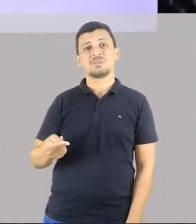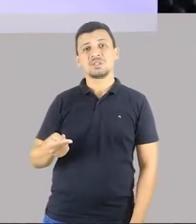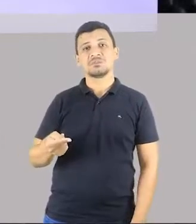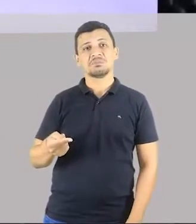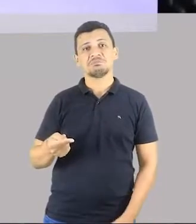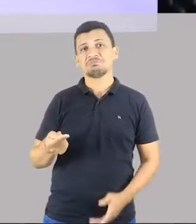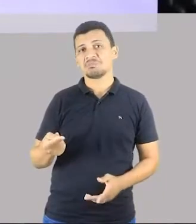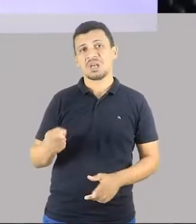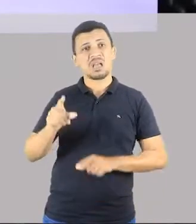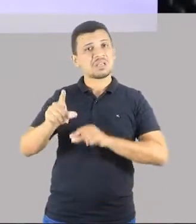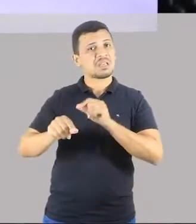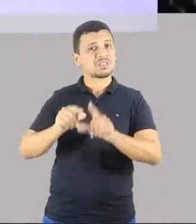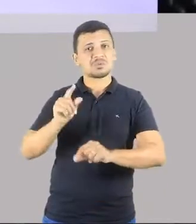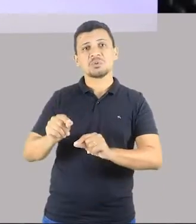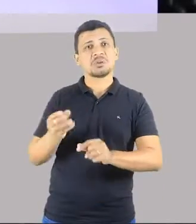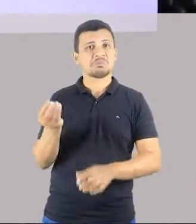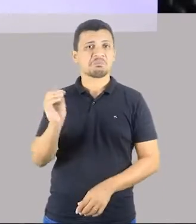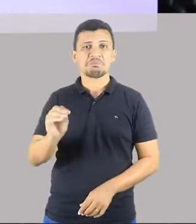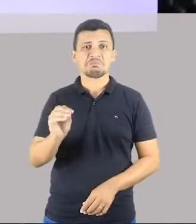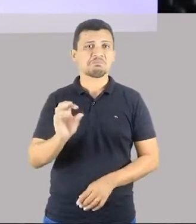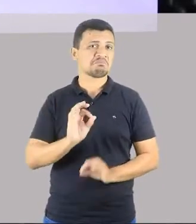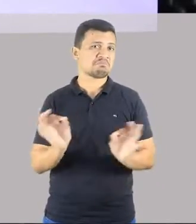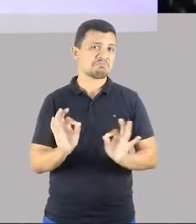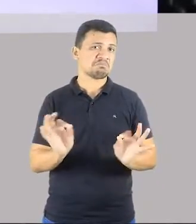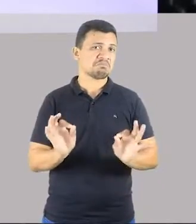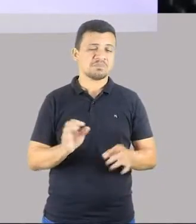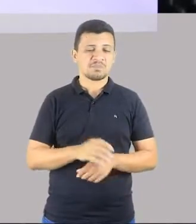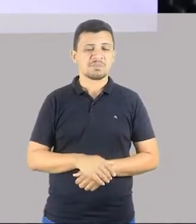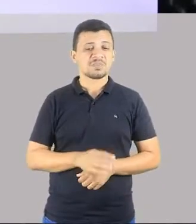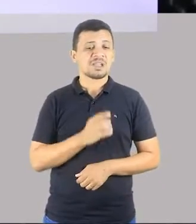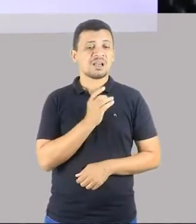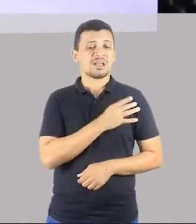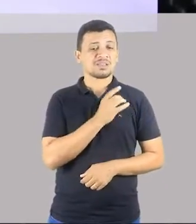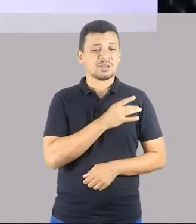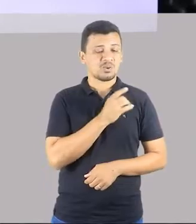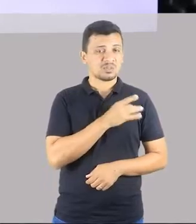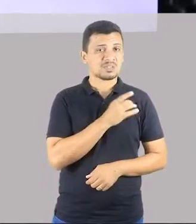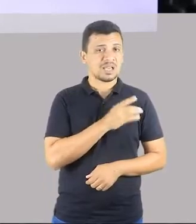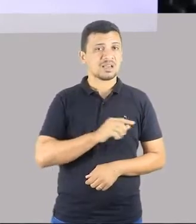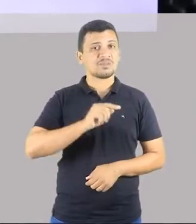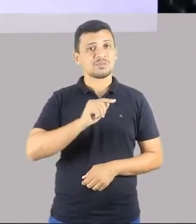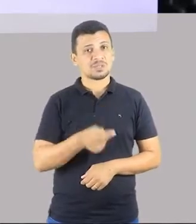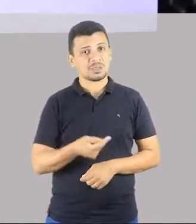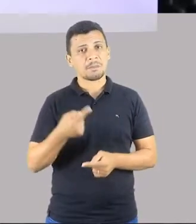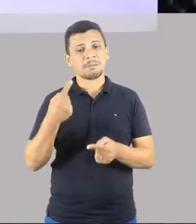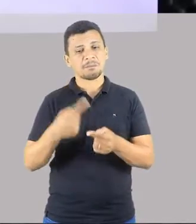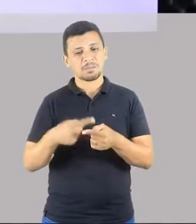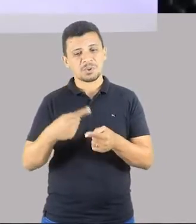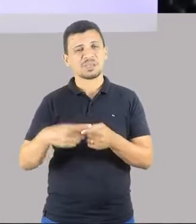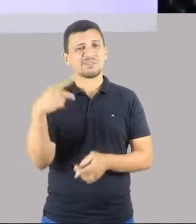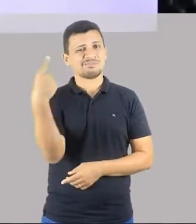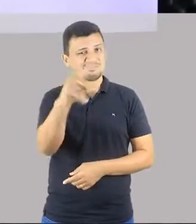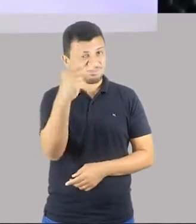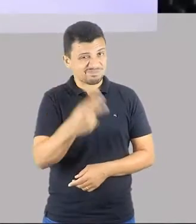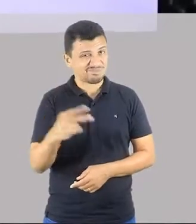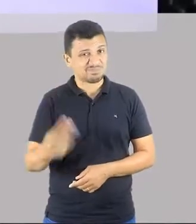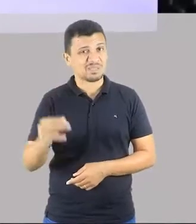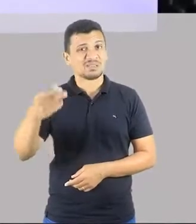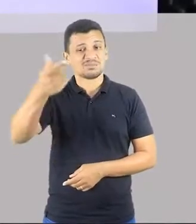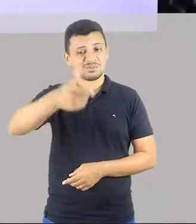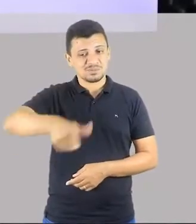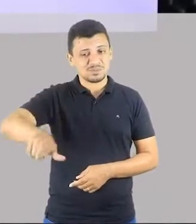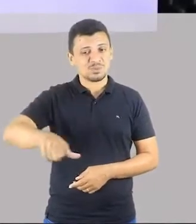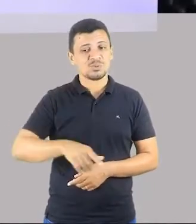direta, poderia ser facultativa. Então, eu posso colocar aterrorizado, porque ia apanhar novamente, certo? Está na ordem